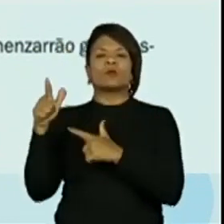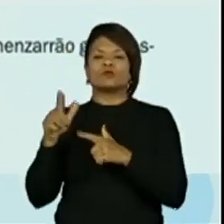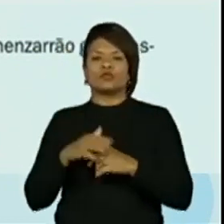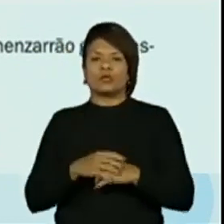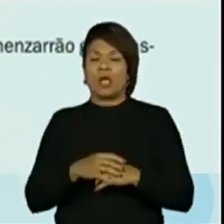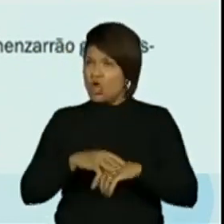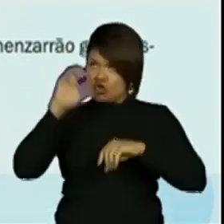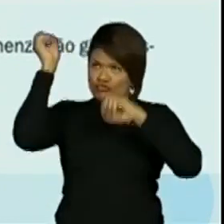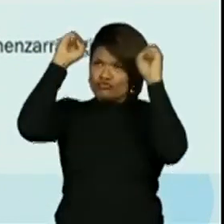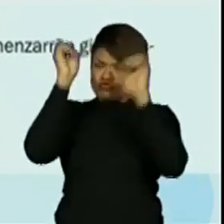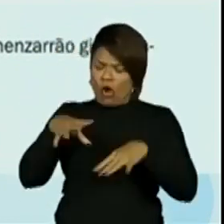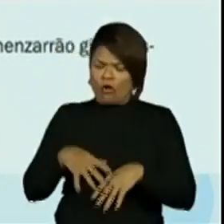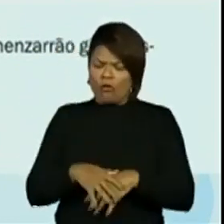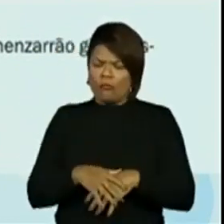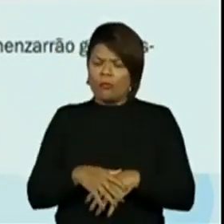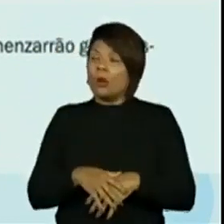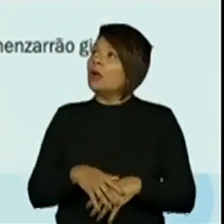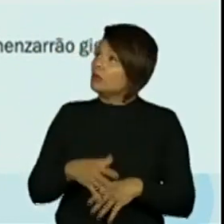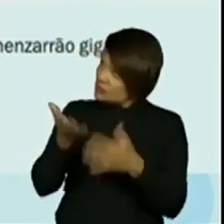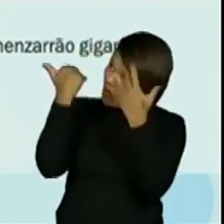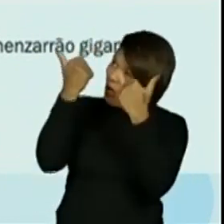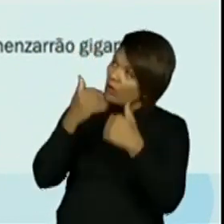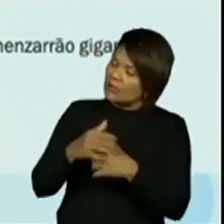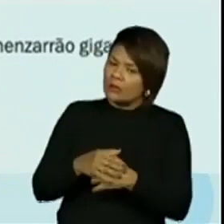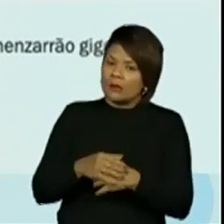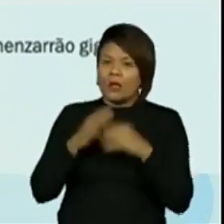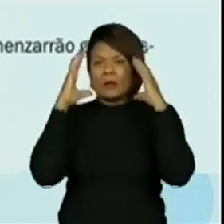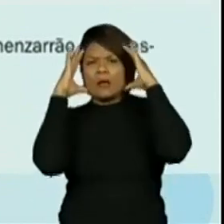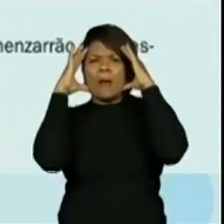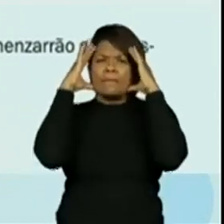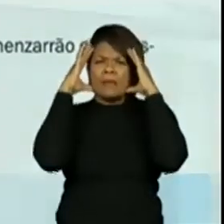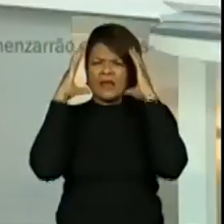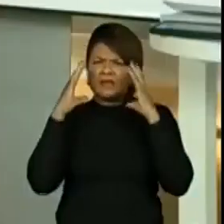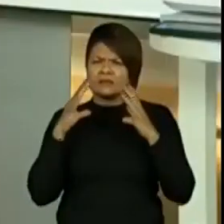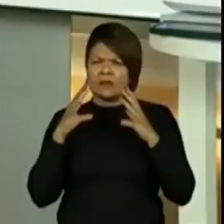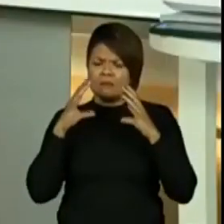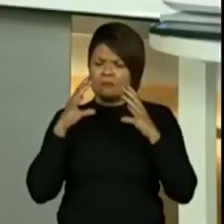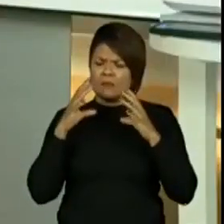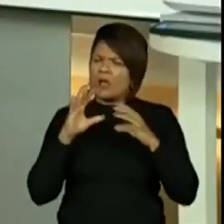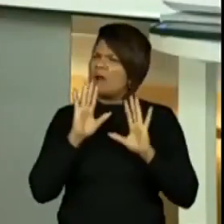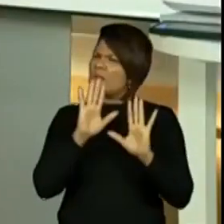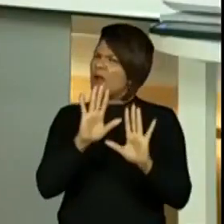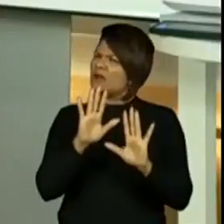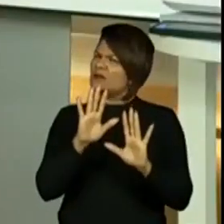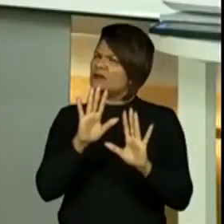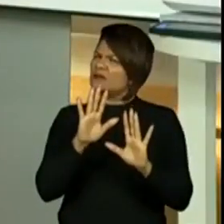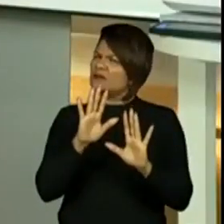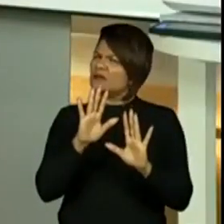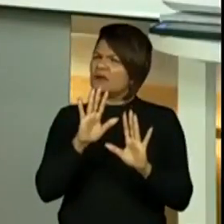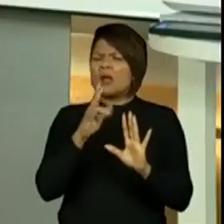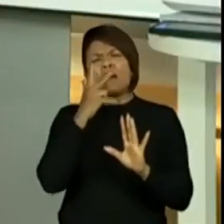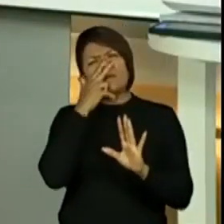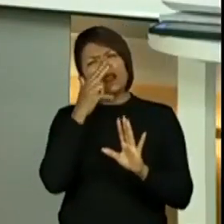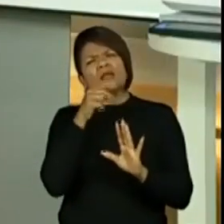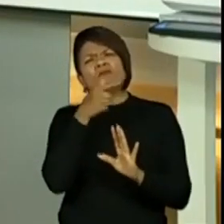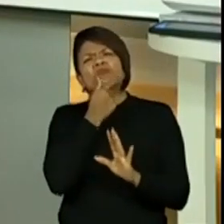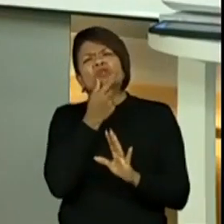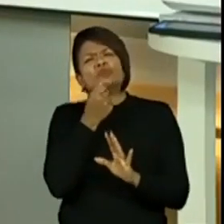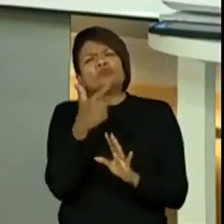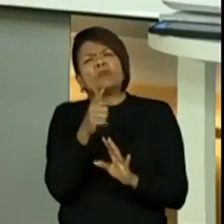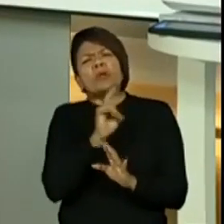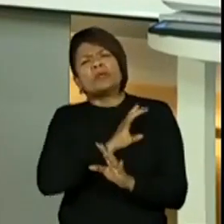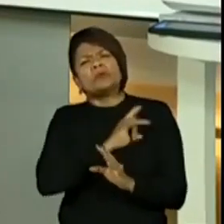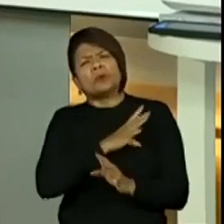Jogo! Jogue! Caiu a cabeça. Eu estou achando esse Joãozinho tão sem medo. Vocês não estão achando,